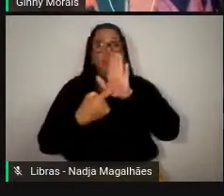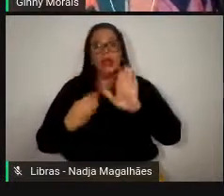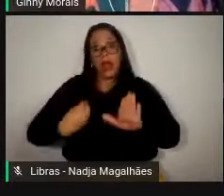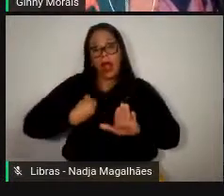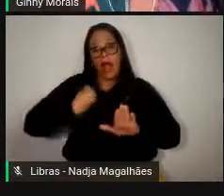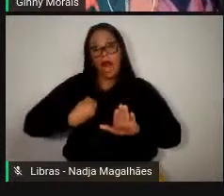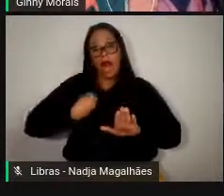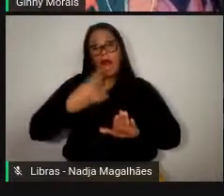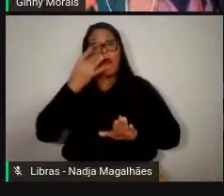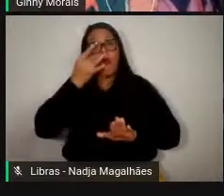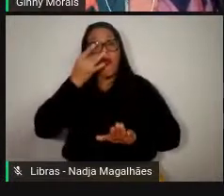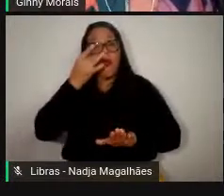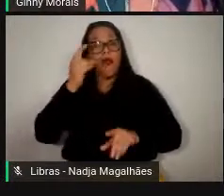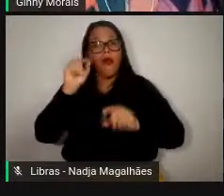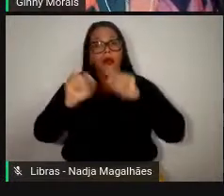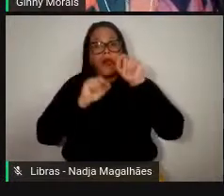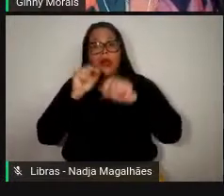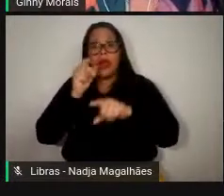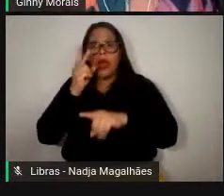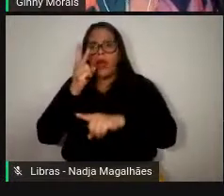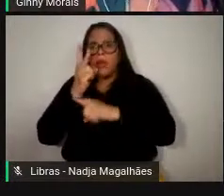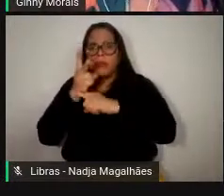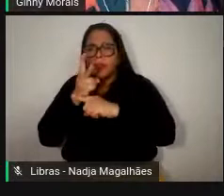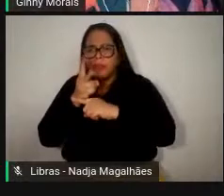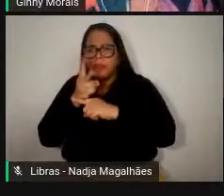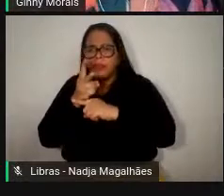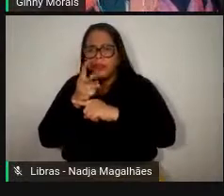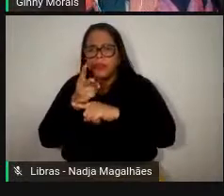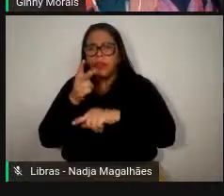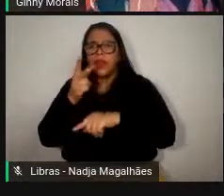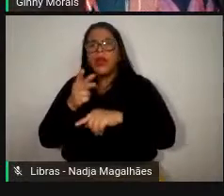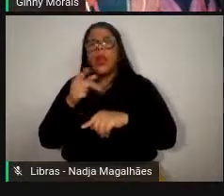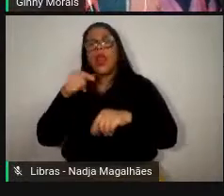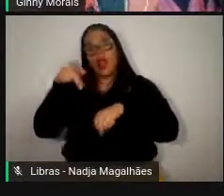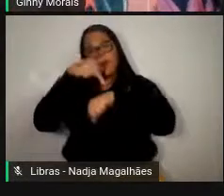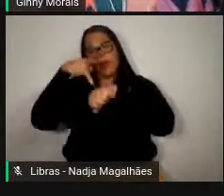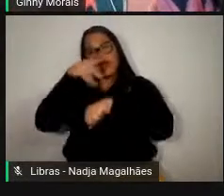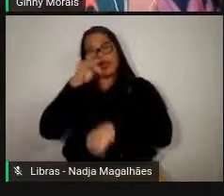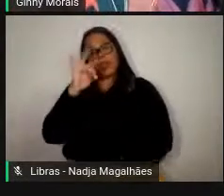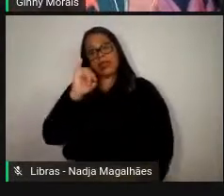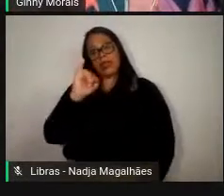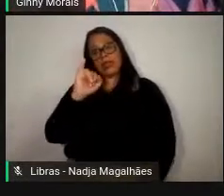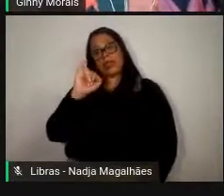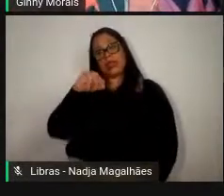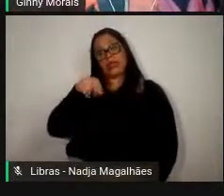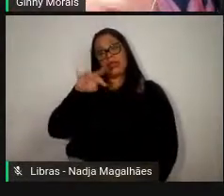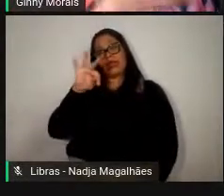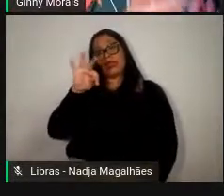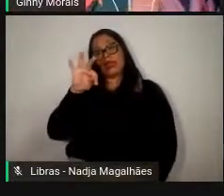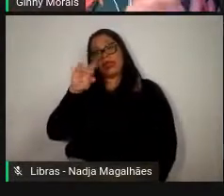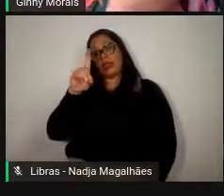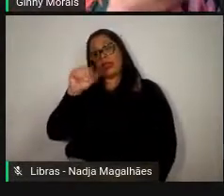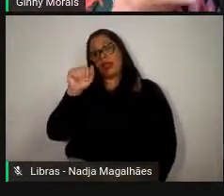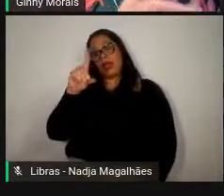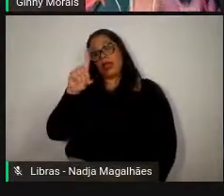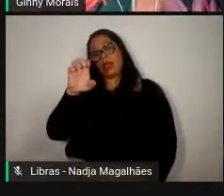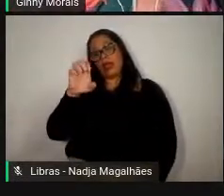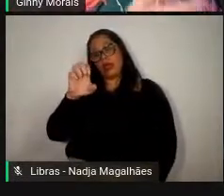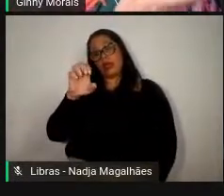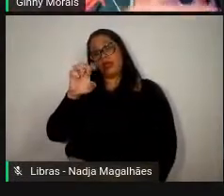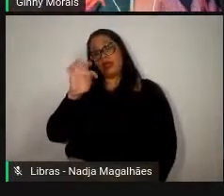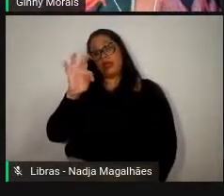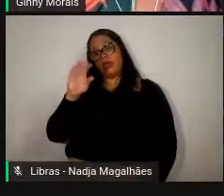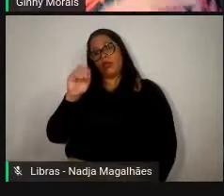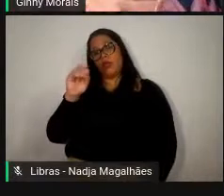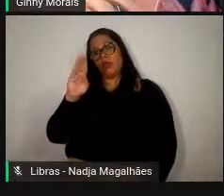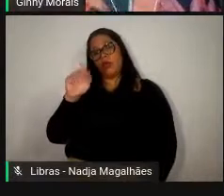aí para vocês, que foi uma imagem captada do Parlamento de Trindade e Tobago. É uma imagem que mostra ou o busto